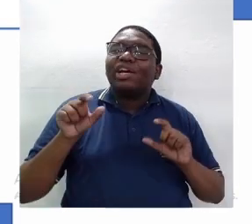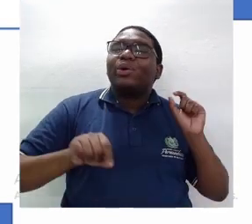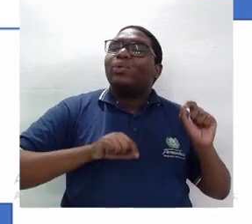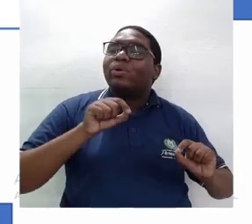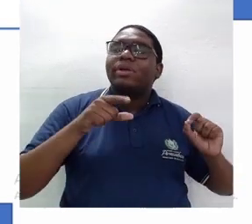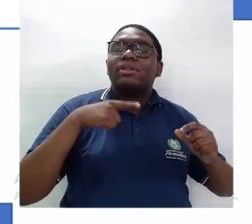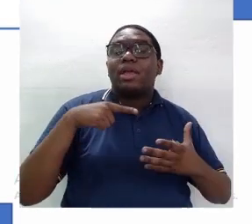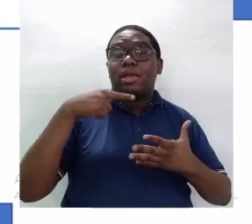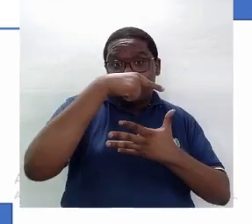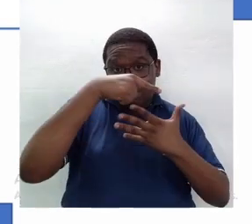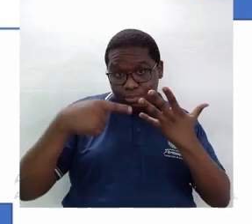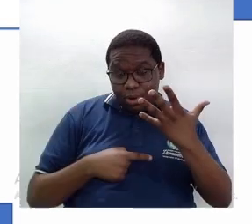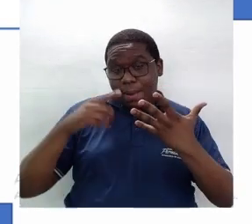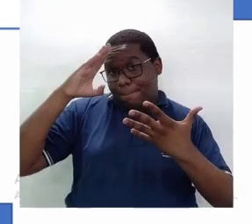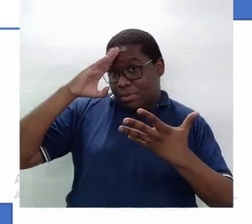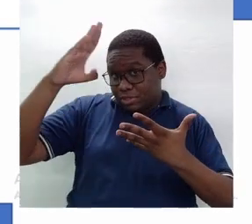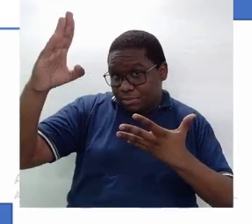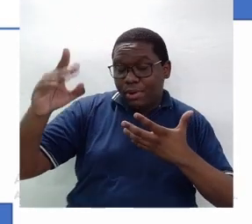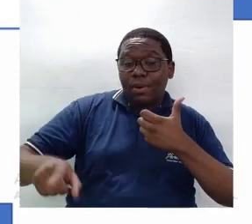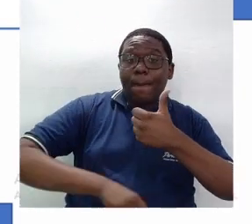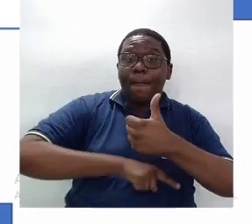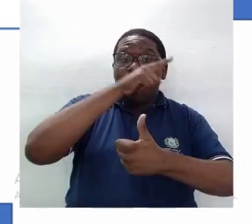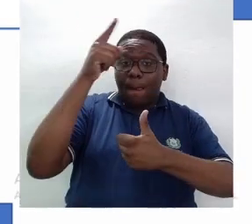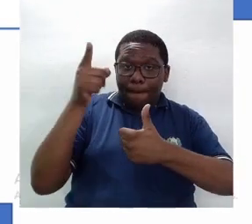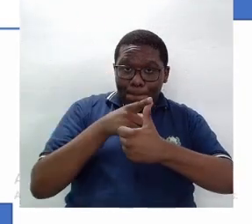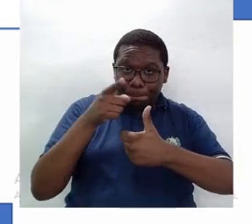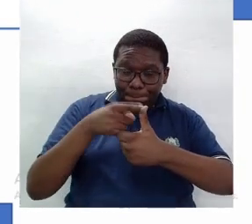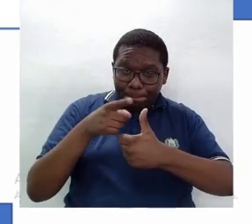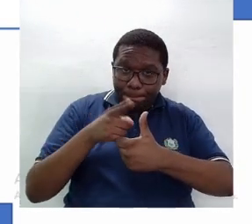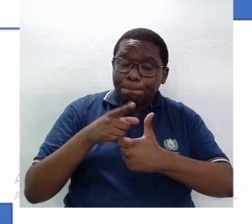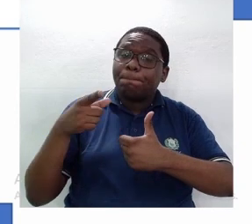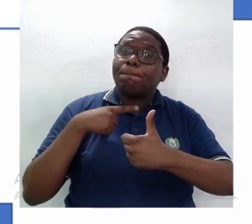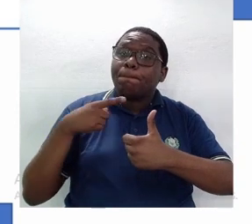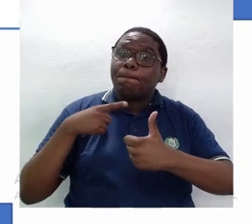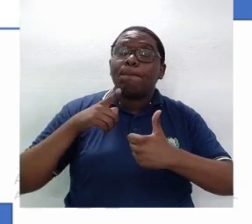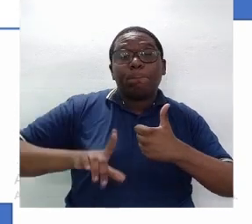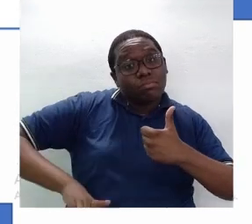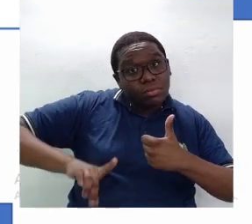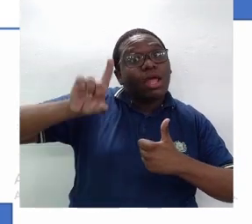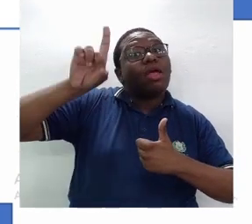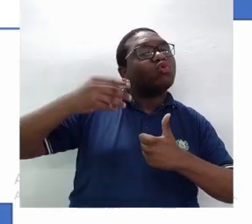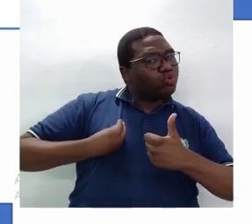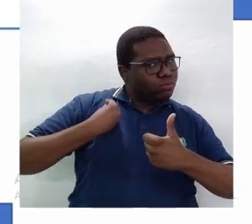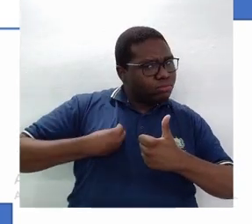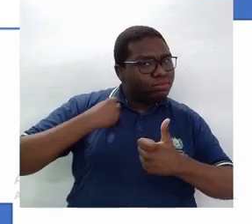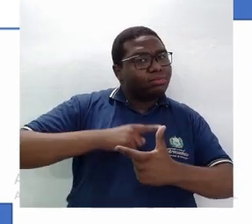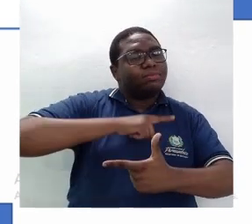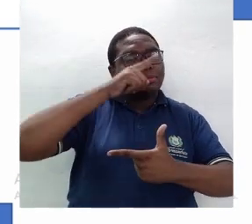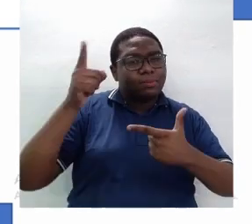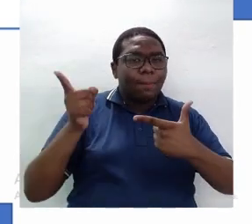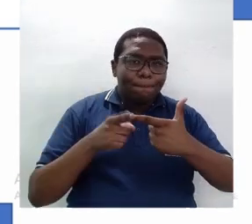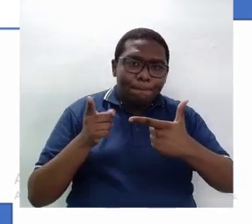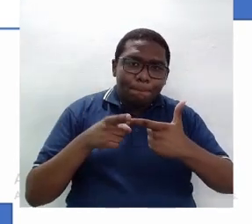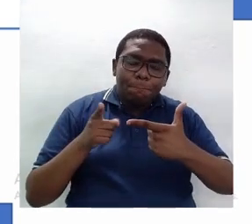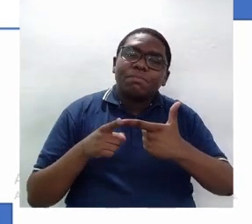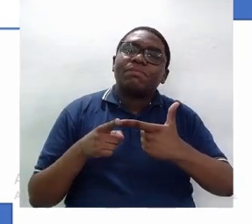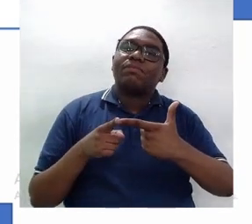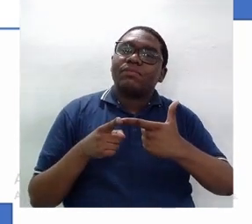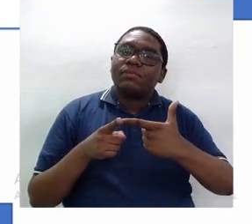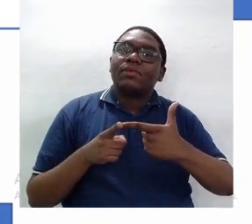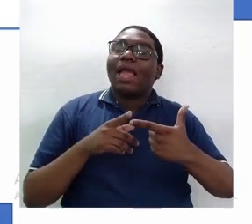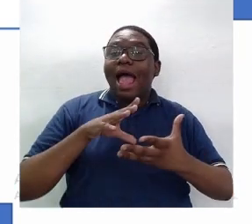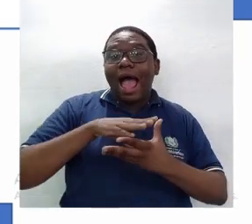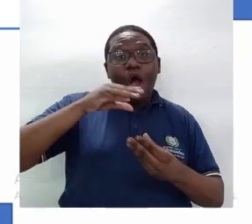5 pontos principais. Primeiro, a existência de Deus. Segundo, a imortalidade